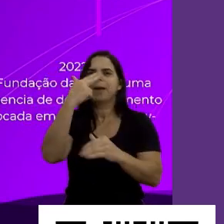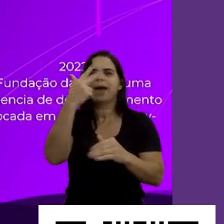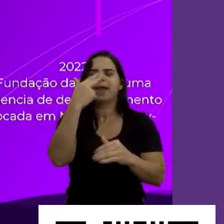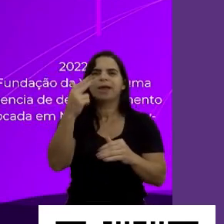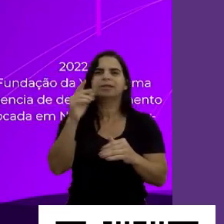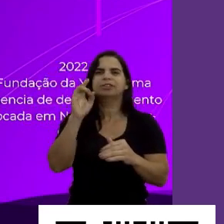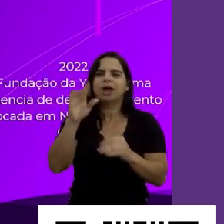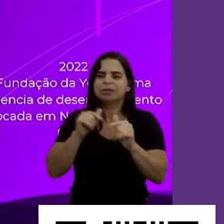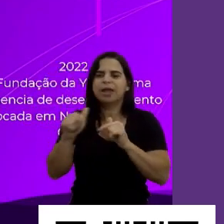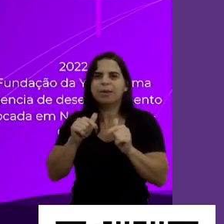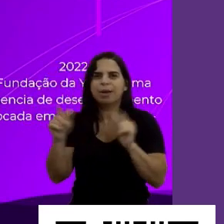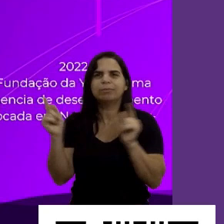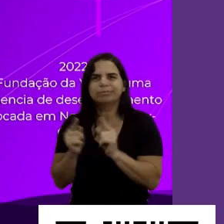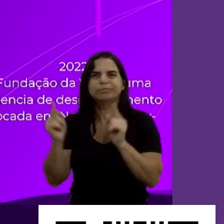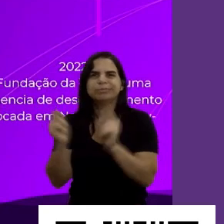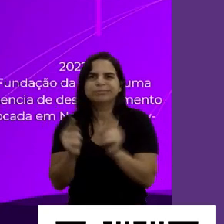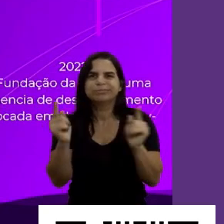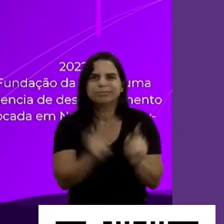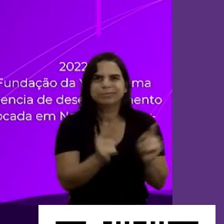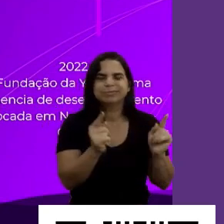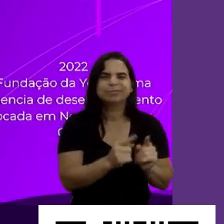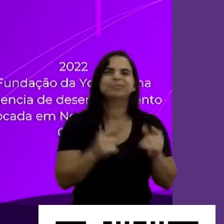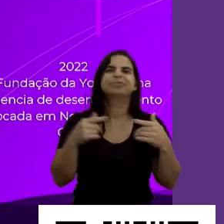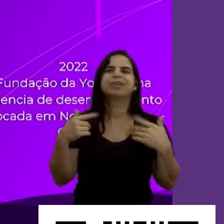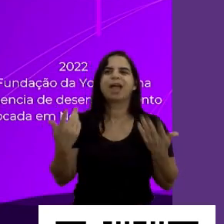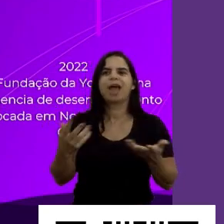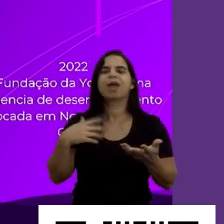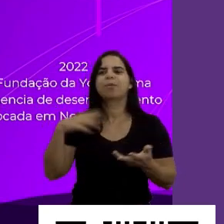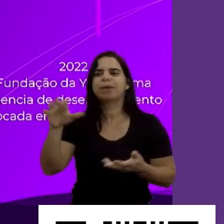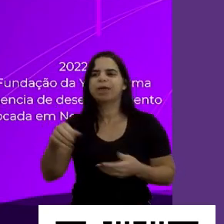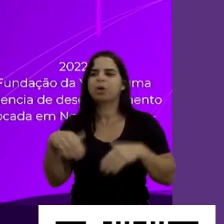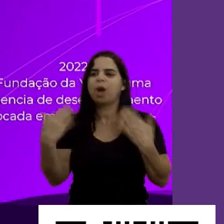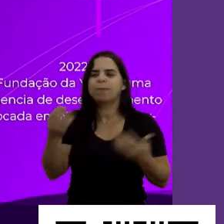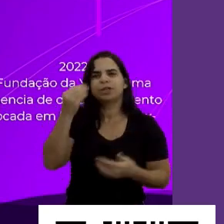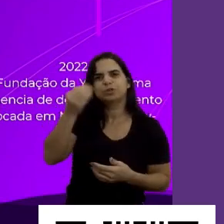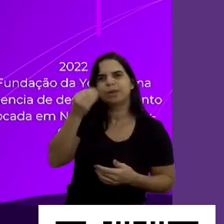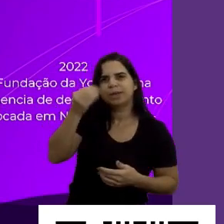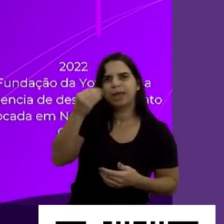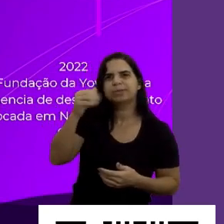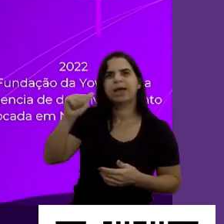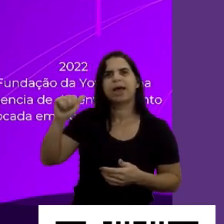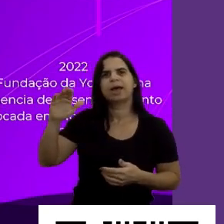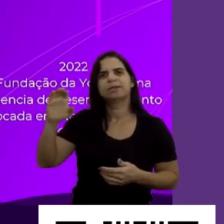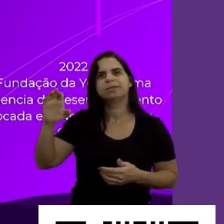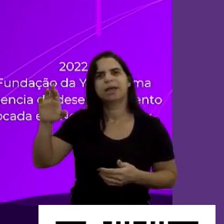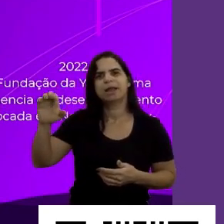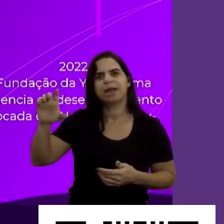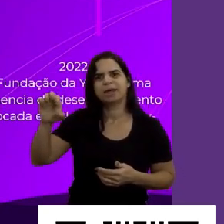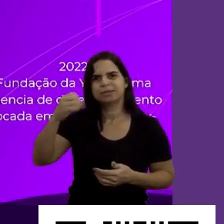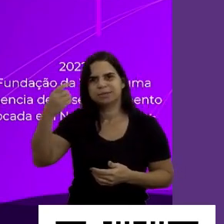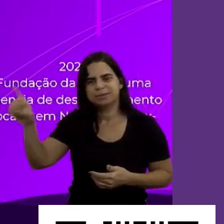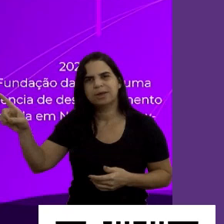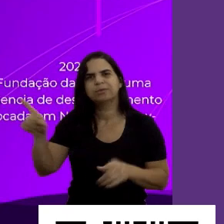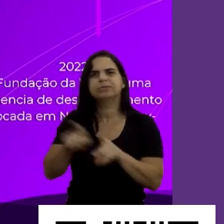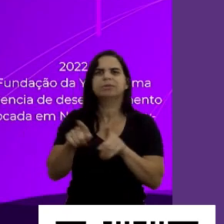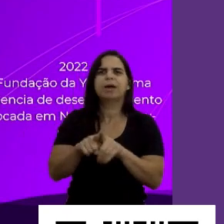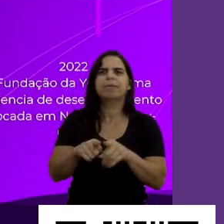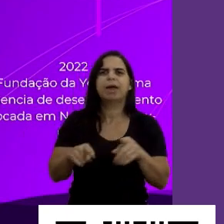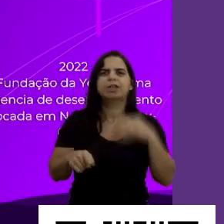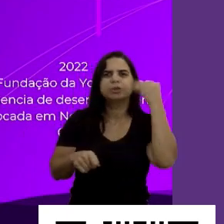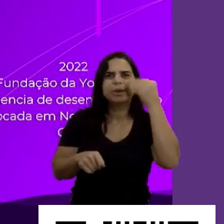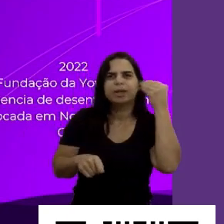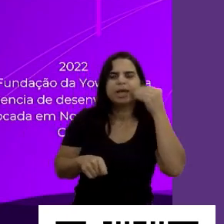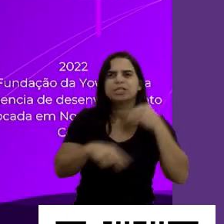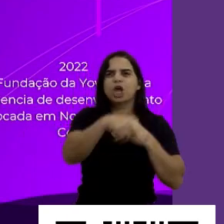peguei alguns projetos para ajudar ele qual a diferença que eu tava tendo na aceleração com a experiência que eu tava tendo inicialmente no Coach